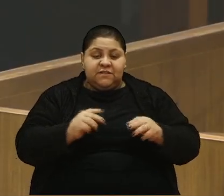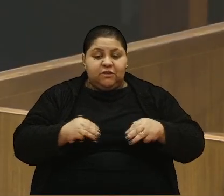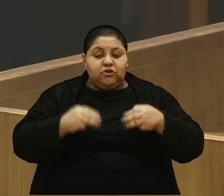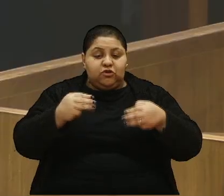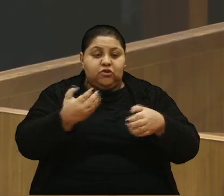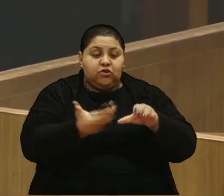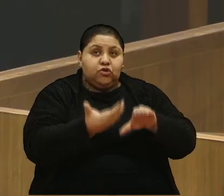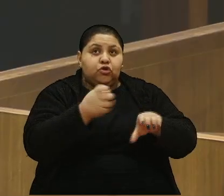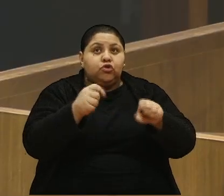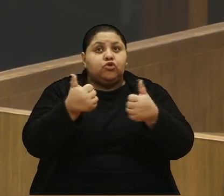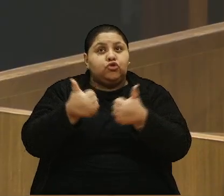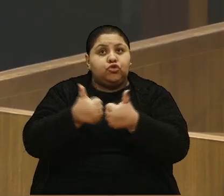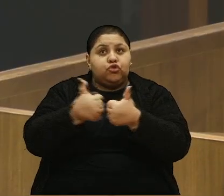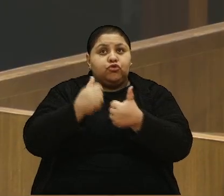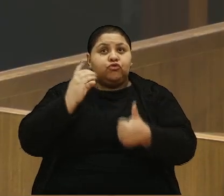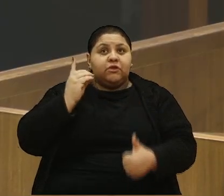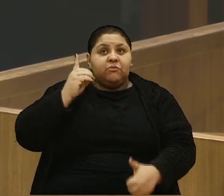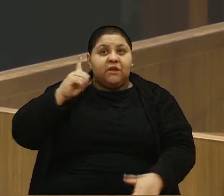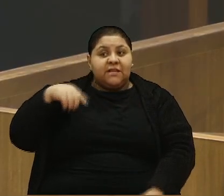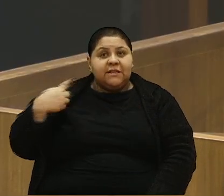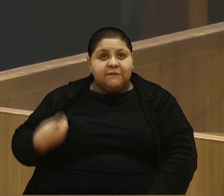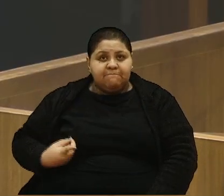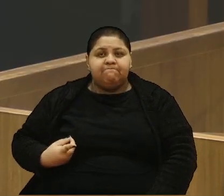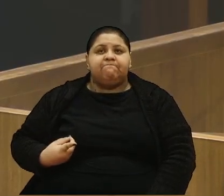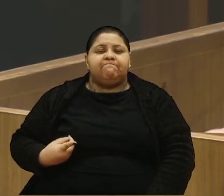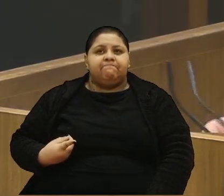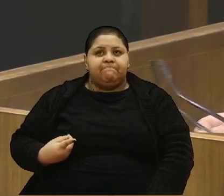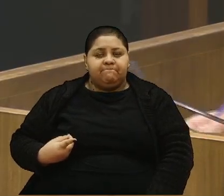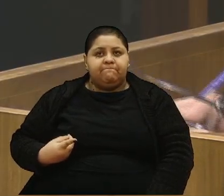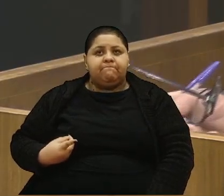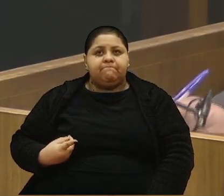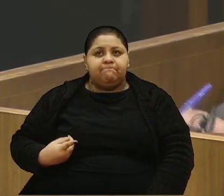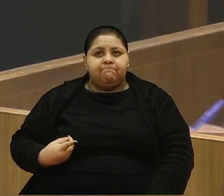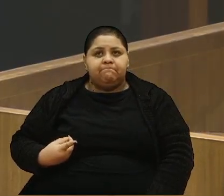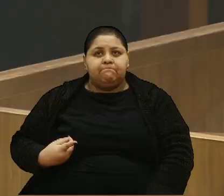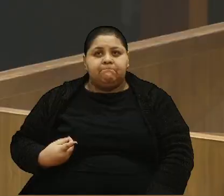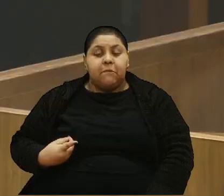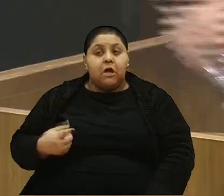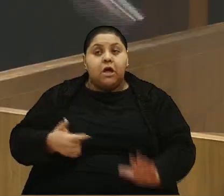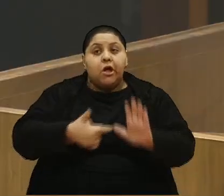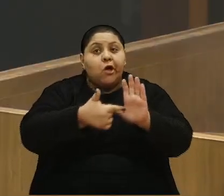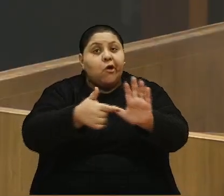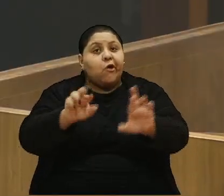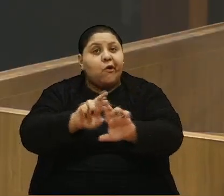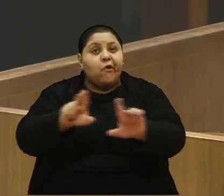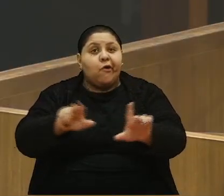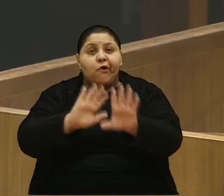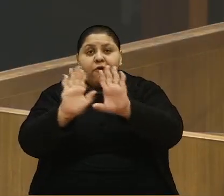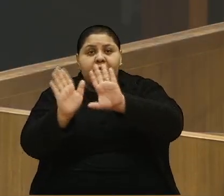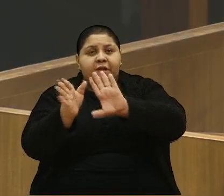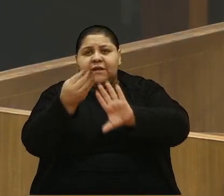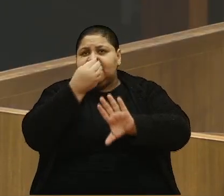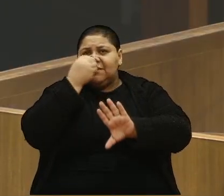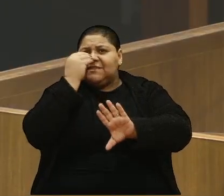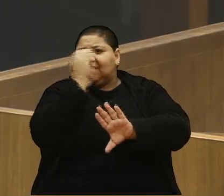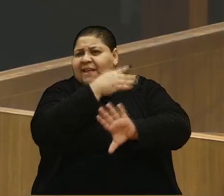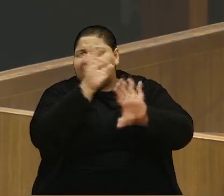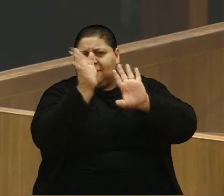deputada Denise. Então isso mostra que as diferenças ficam para trás depois da